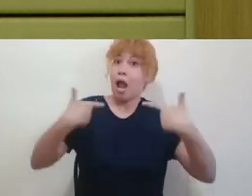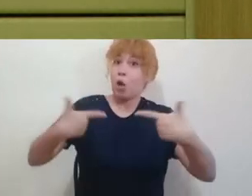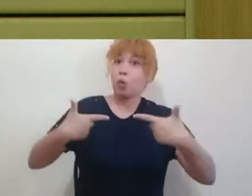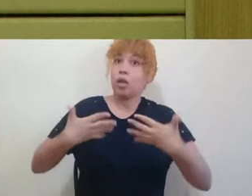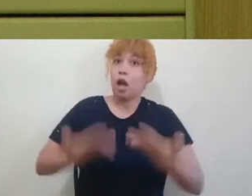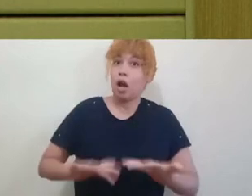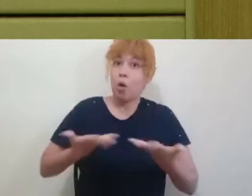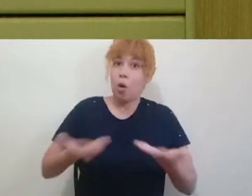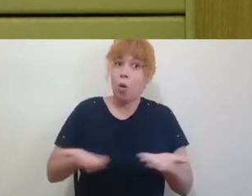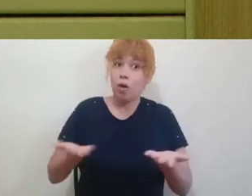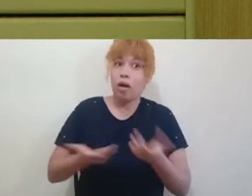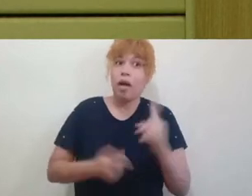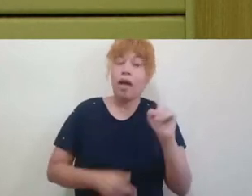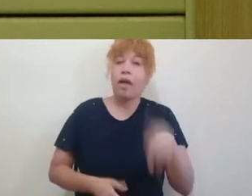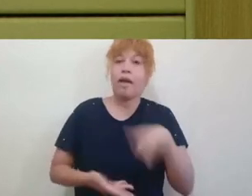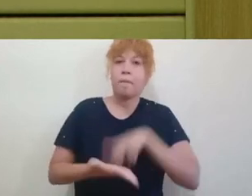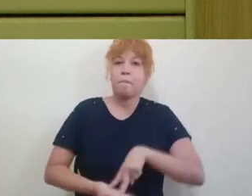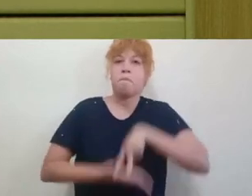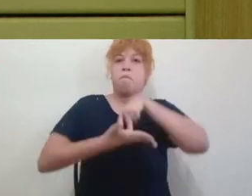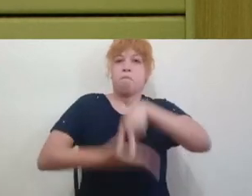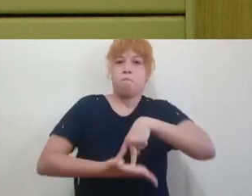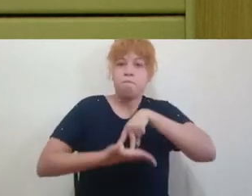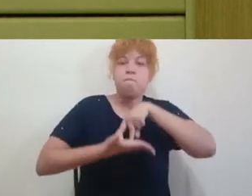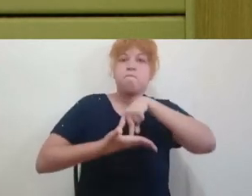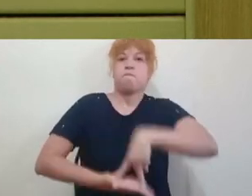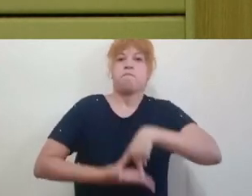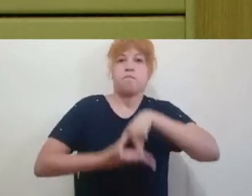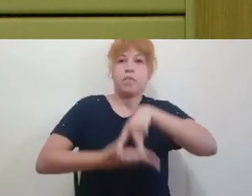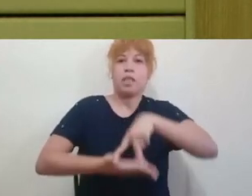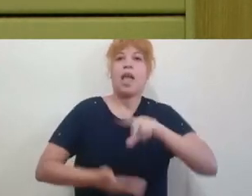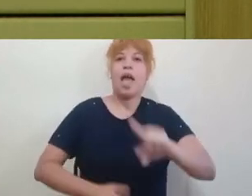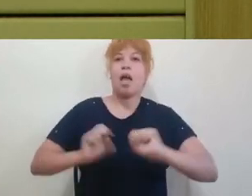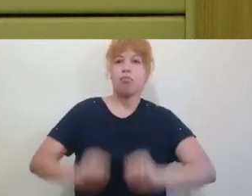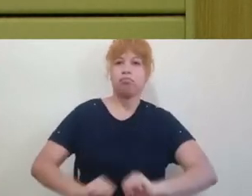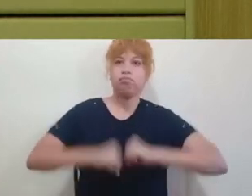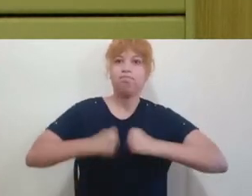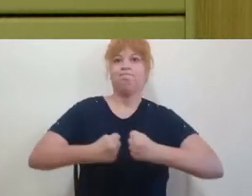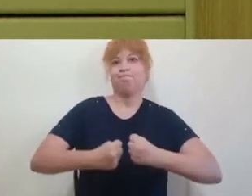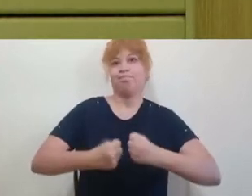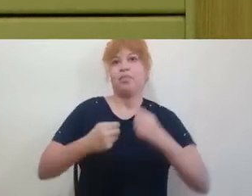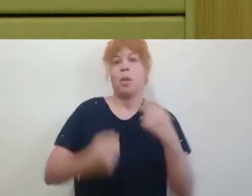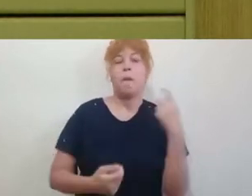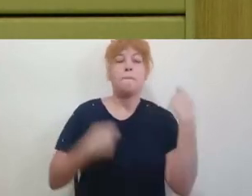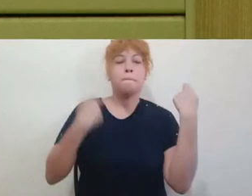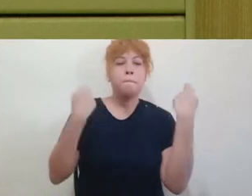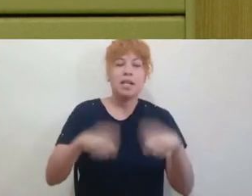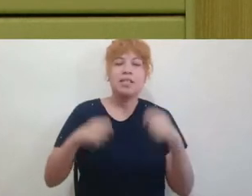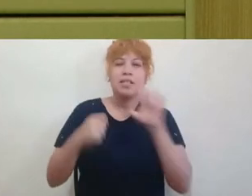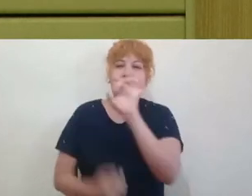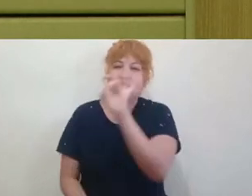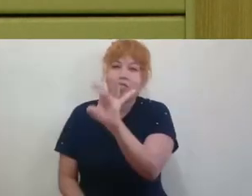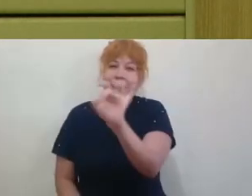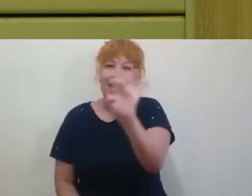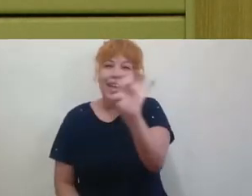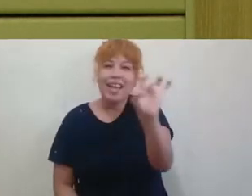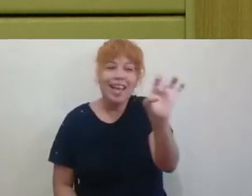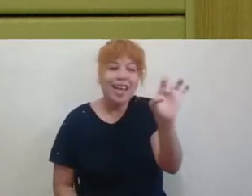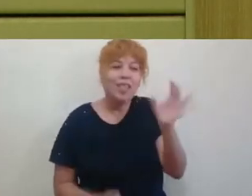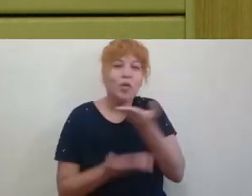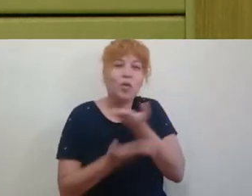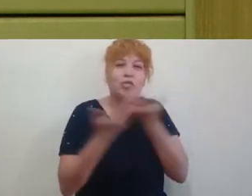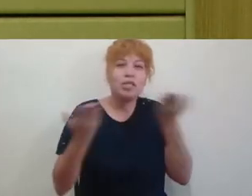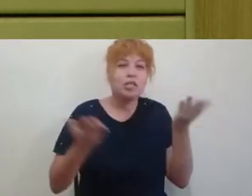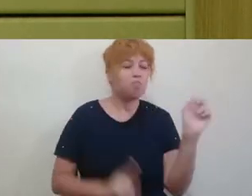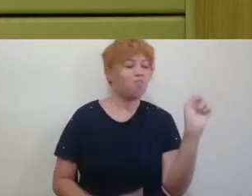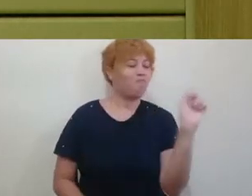leve o nome da Universidade Pública Federal, da UFRPE, a nossa querida Ruralinda. E falem para